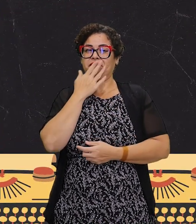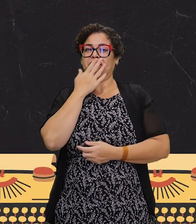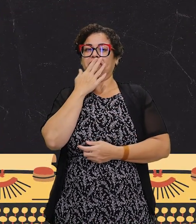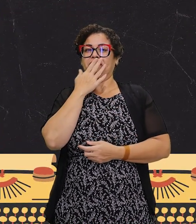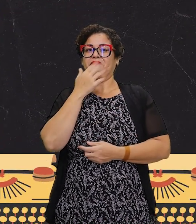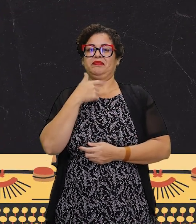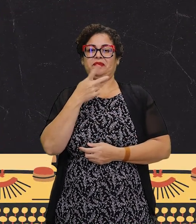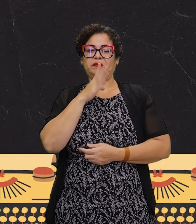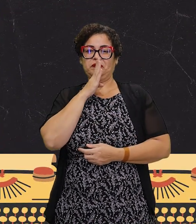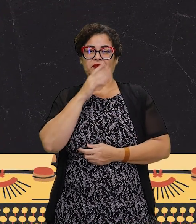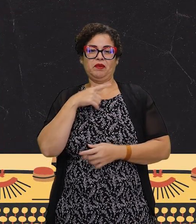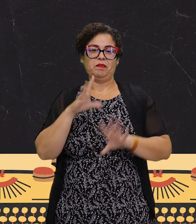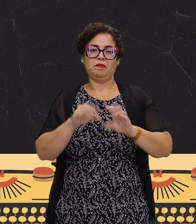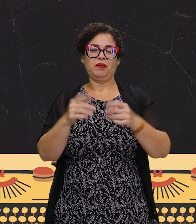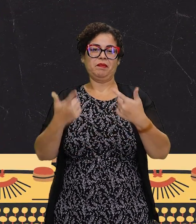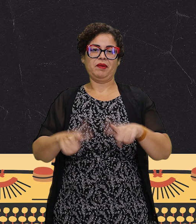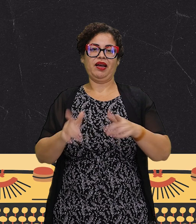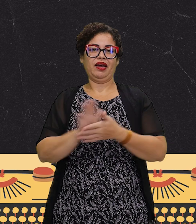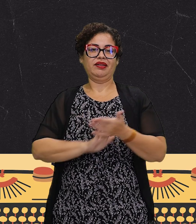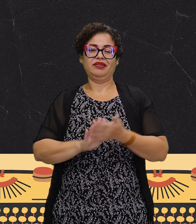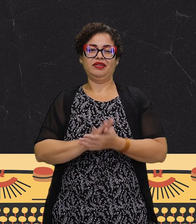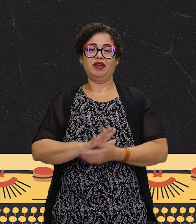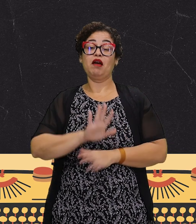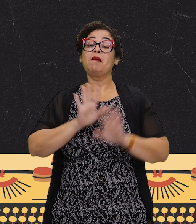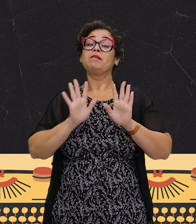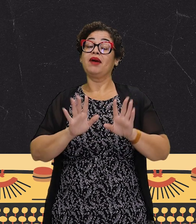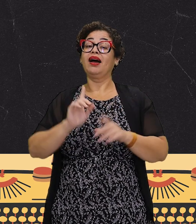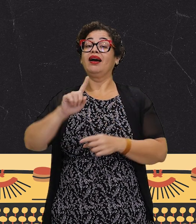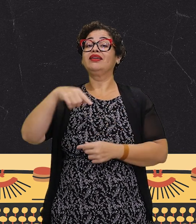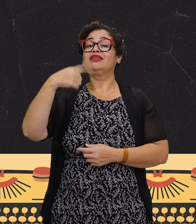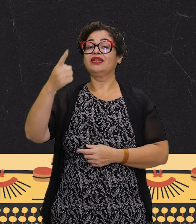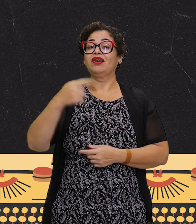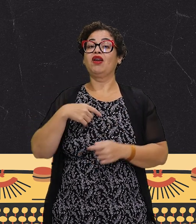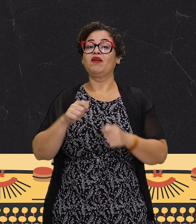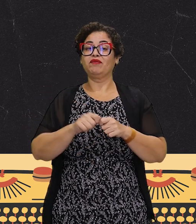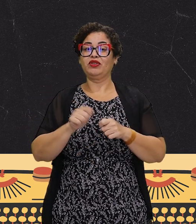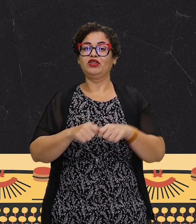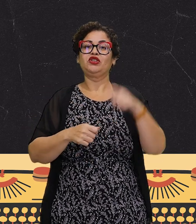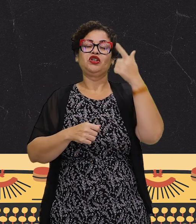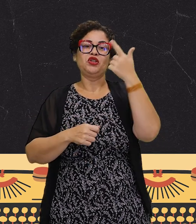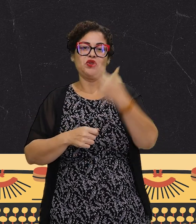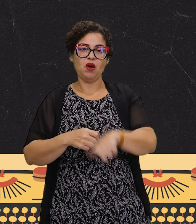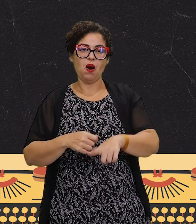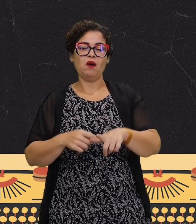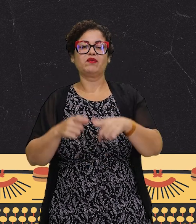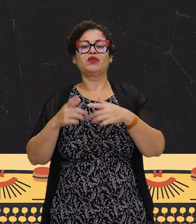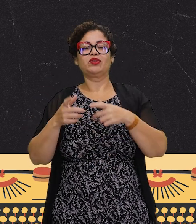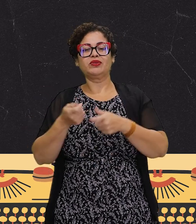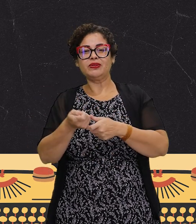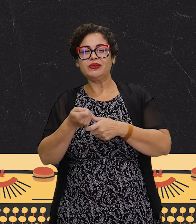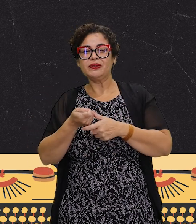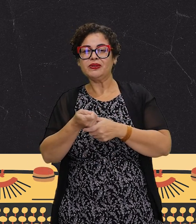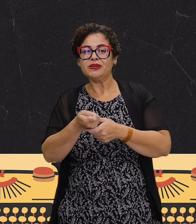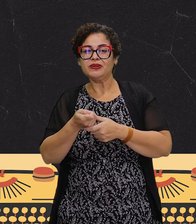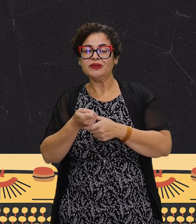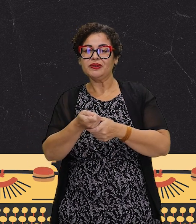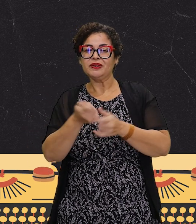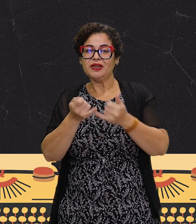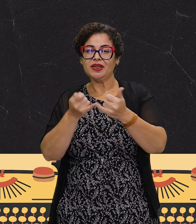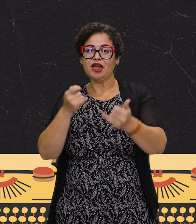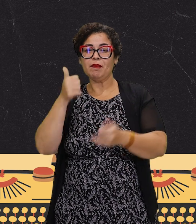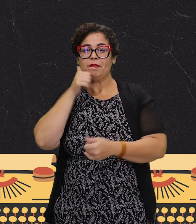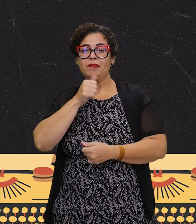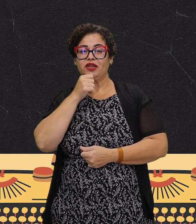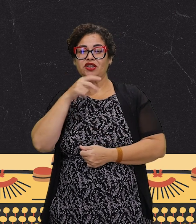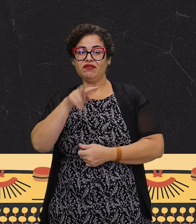dia, eu não mexi mais na cadeira. Mas, no dia seguinte, eu fiz tudo de novo. Só a